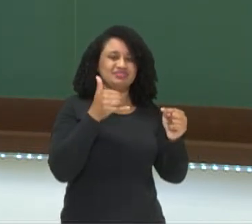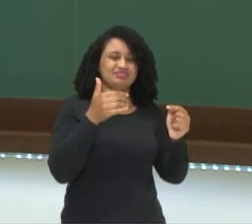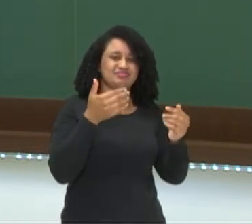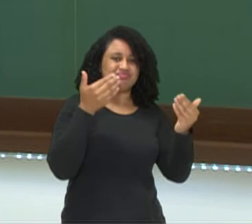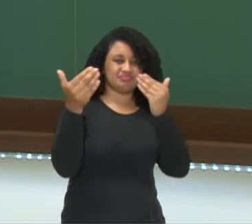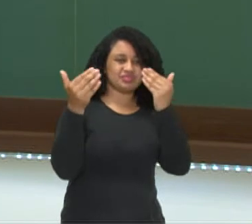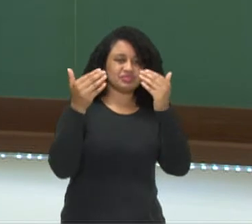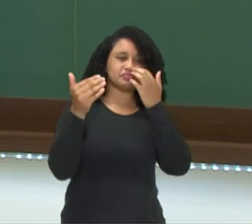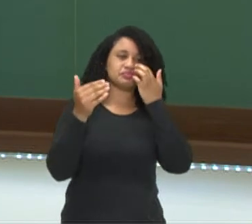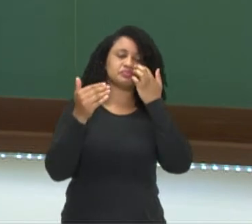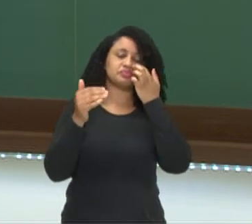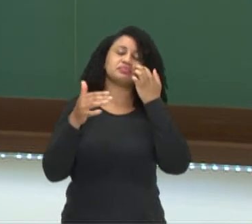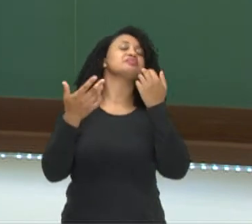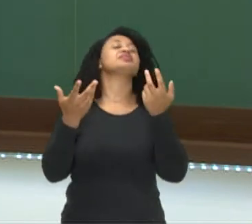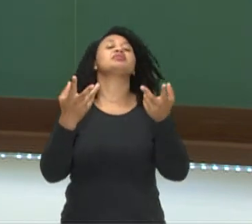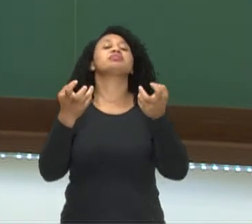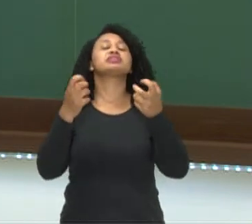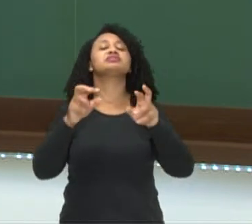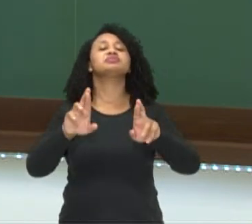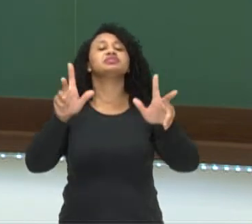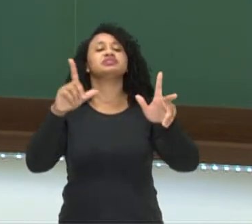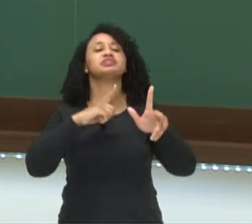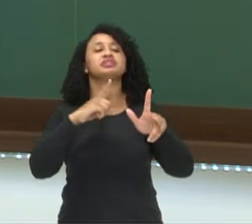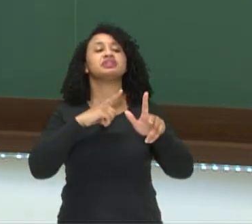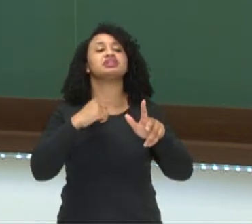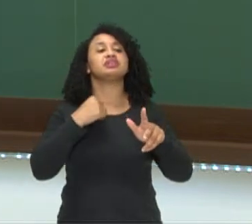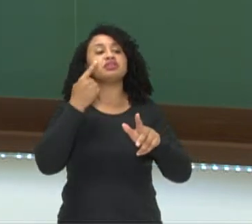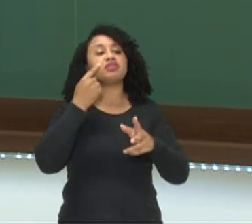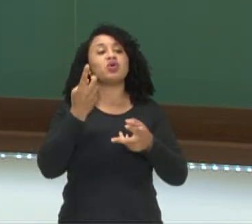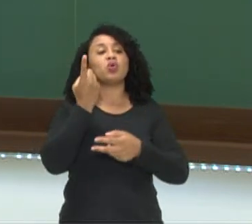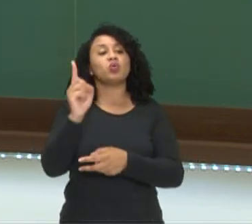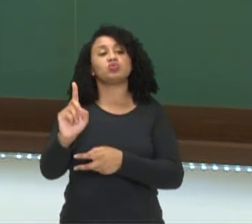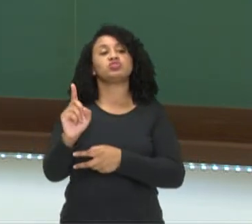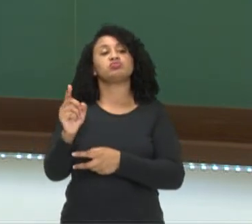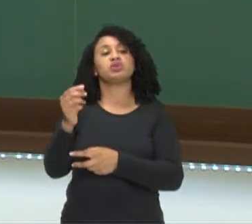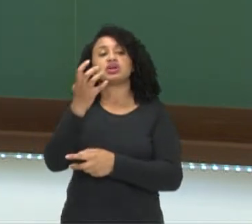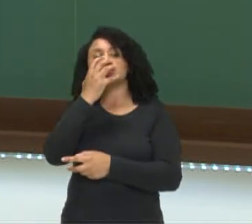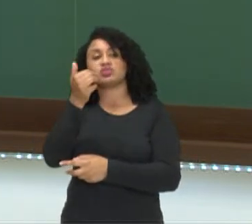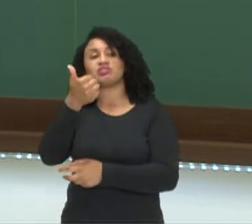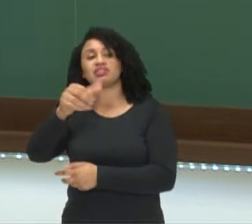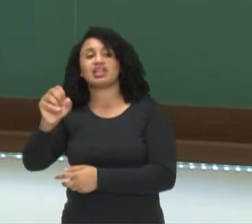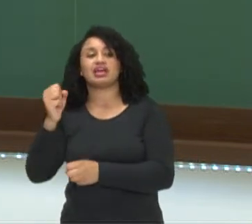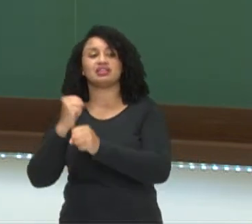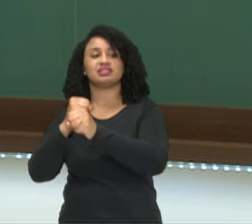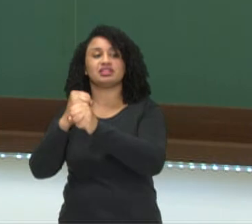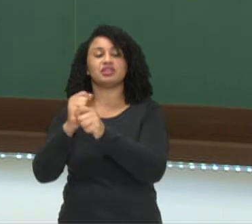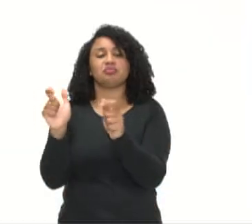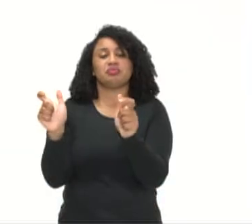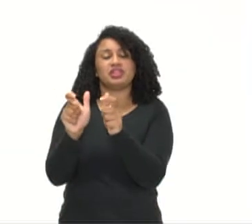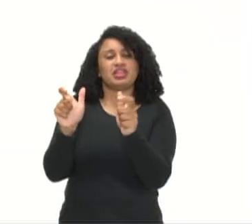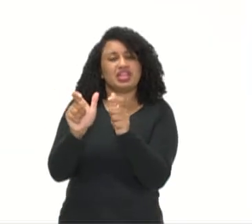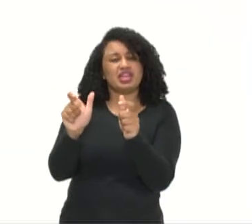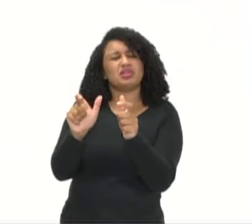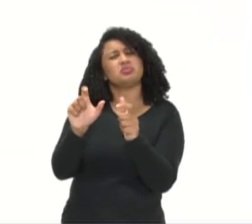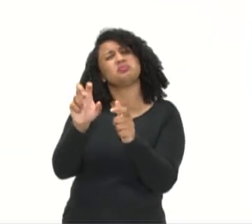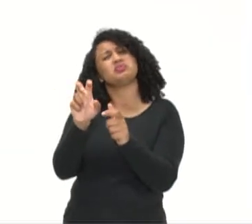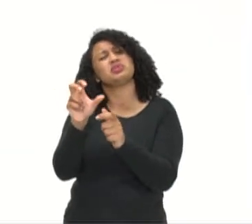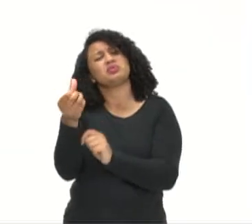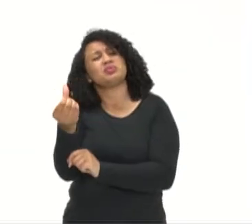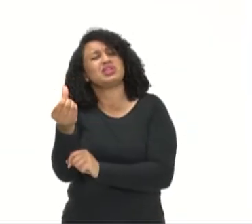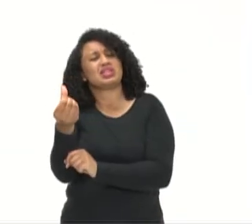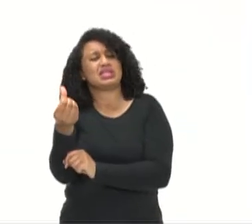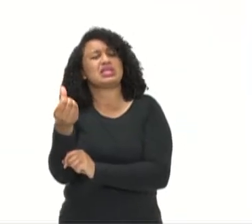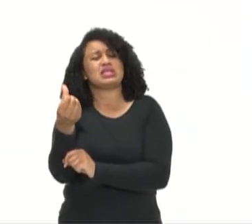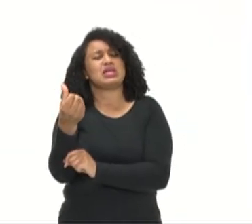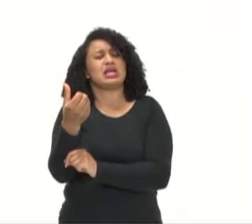Olha a diferença aqui, ó. E se você analisar o último aqui, ó, um cão de 10 anos. Raça pequena, ele seria equivalente a